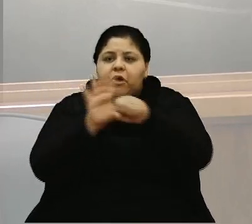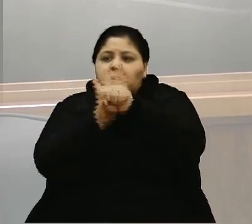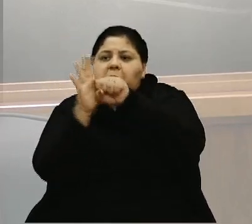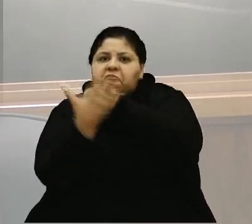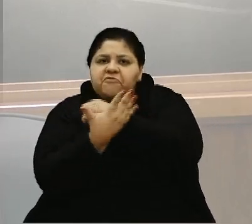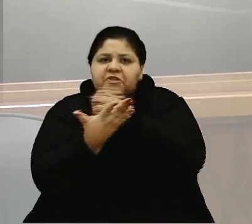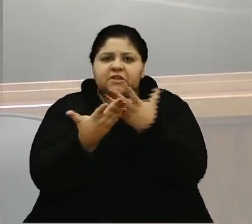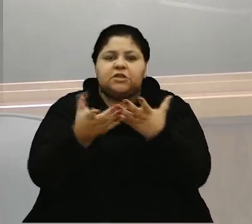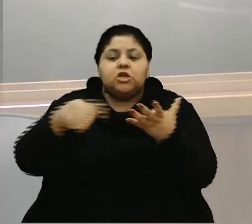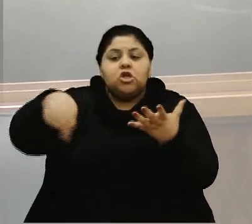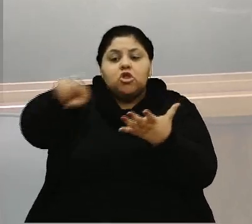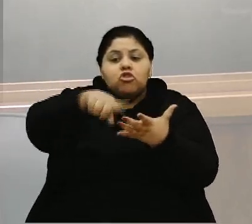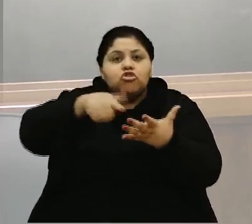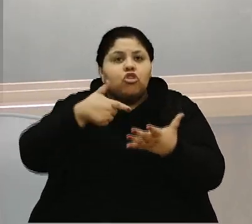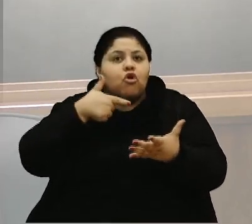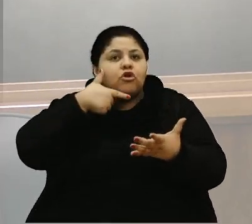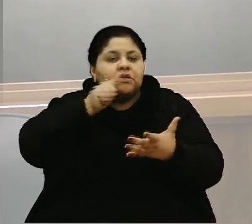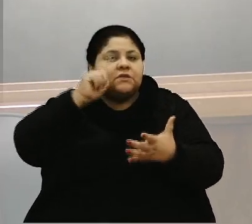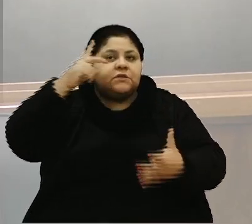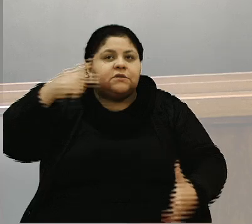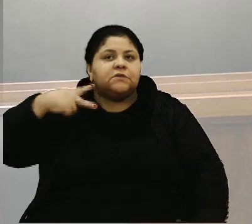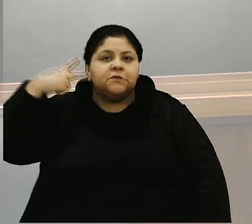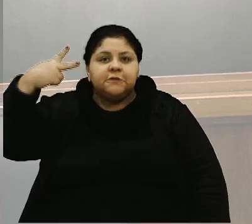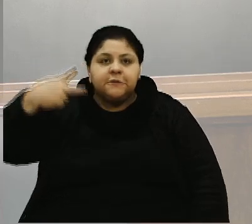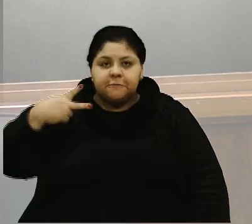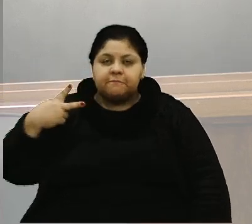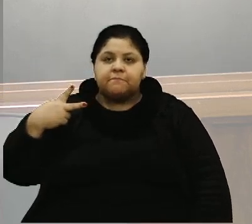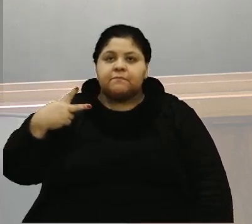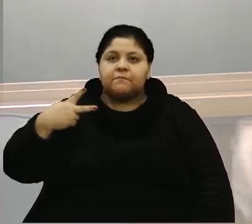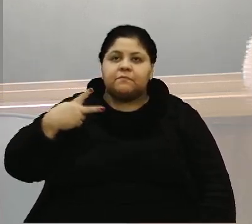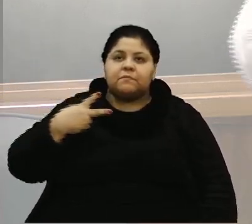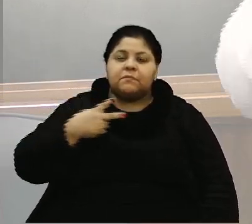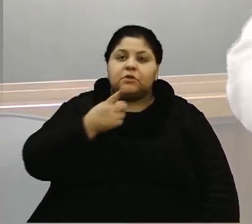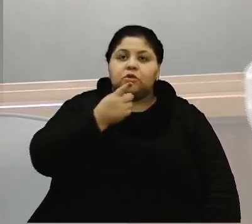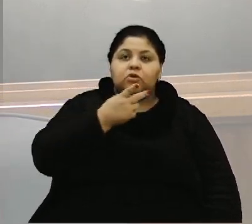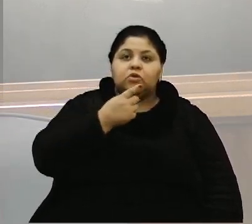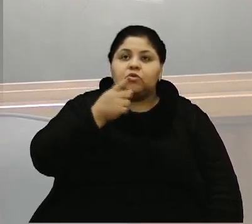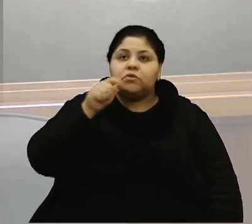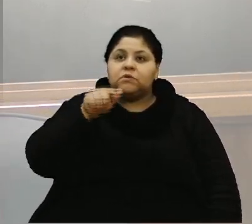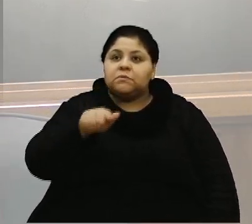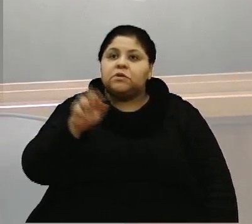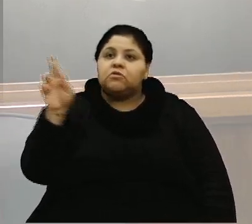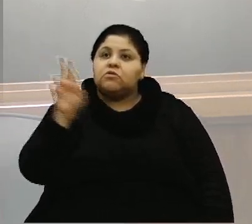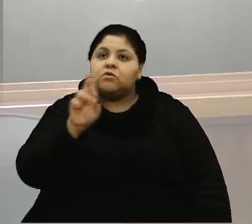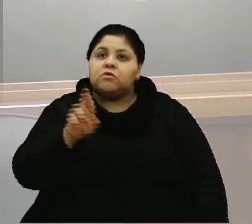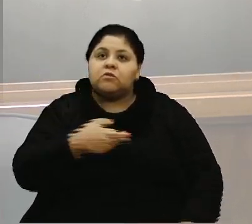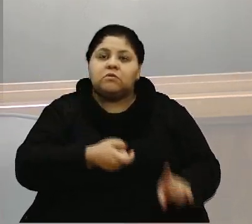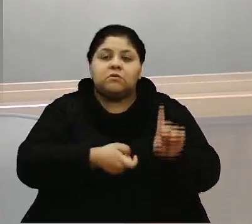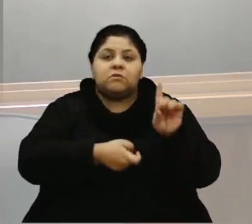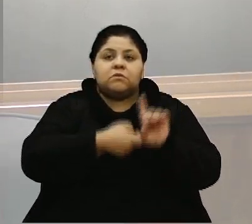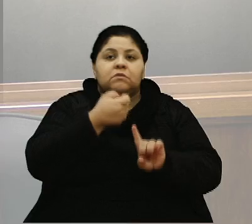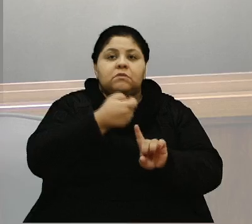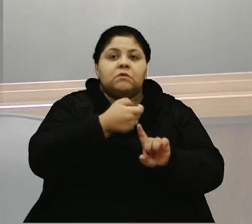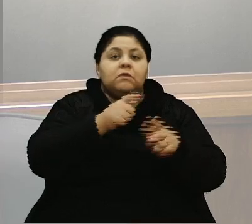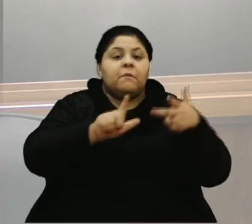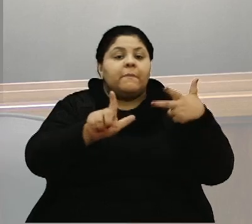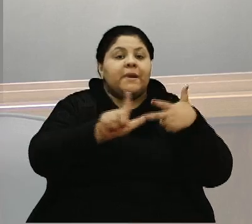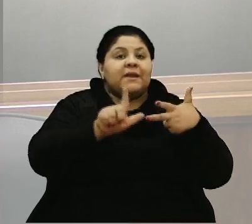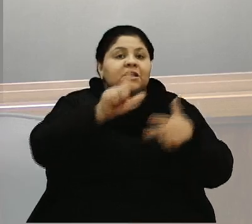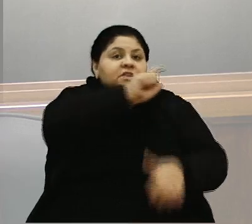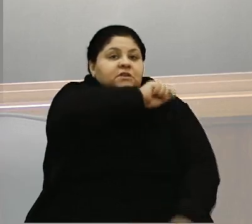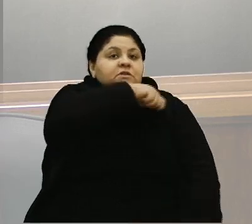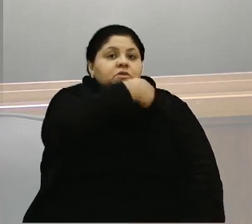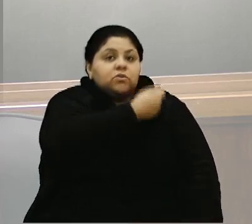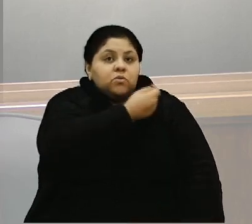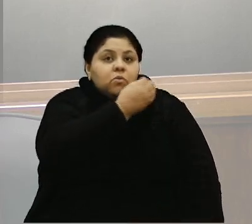Covid. Nós ganhamos, vereadores, R$12 mil por mês para legislar e para fiscalizar,